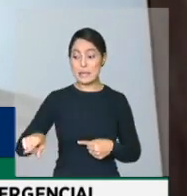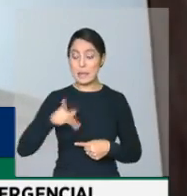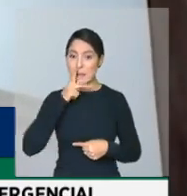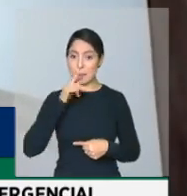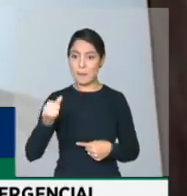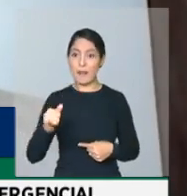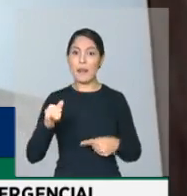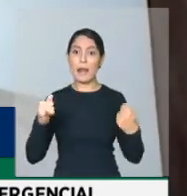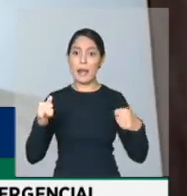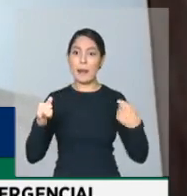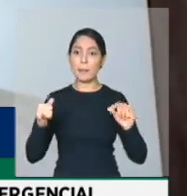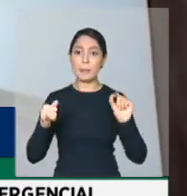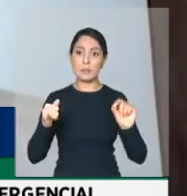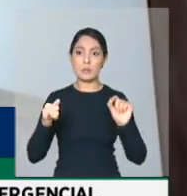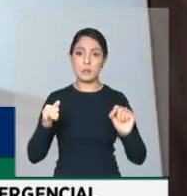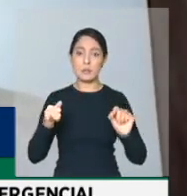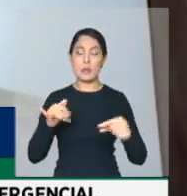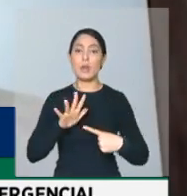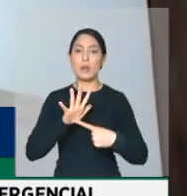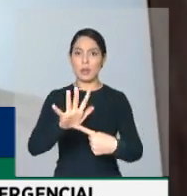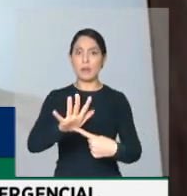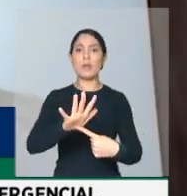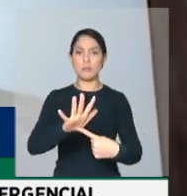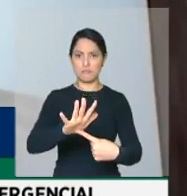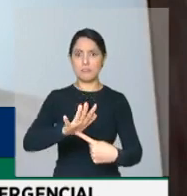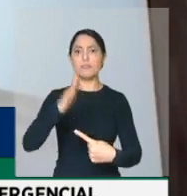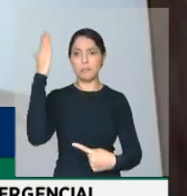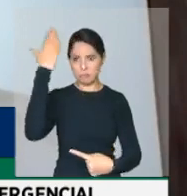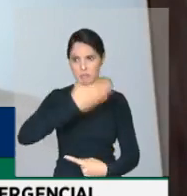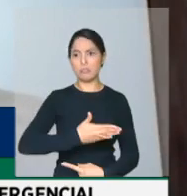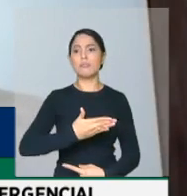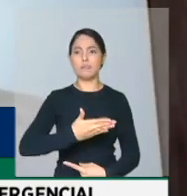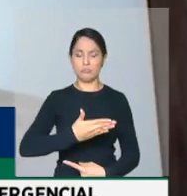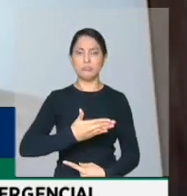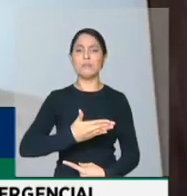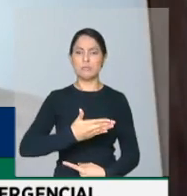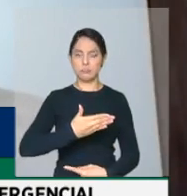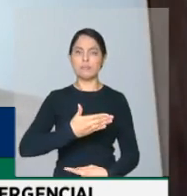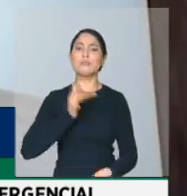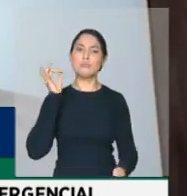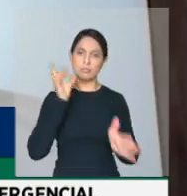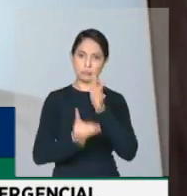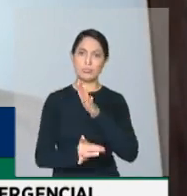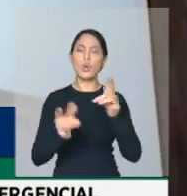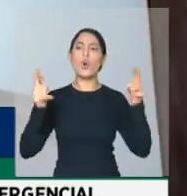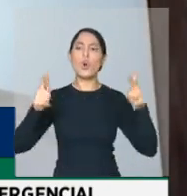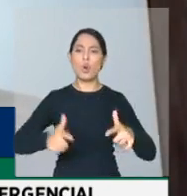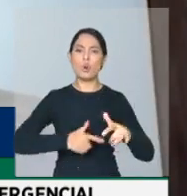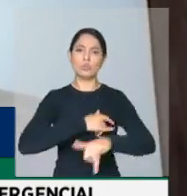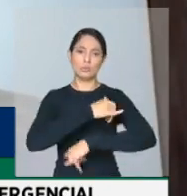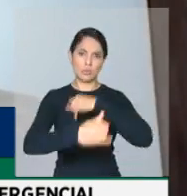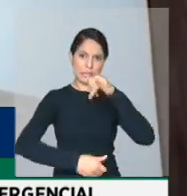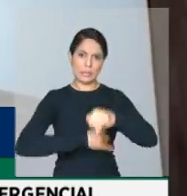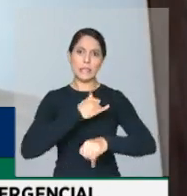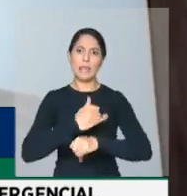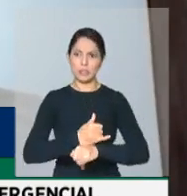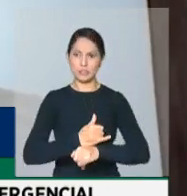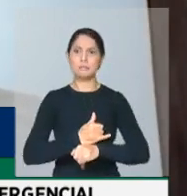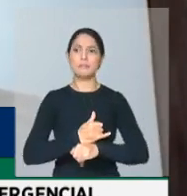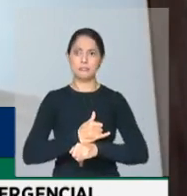ele possa manifestar a sua resignação por meio da plataforma